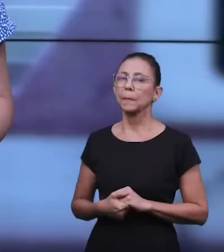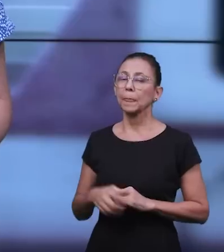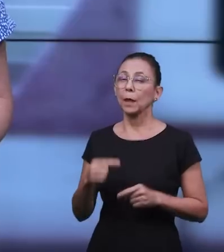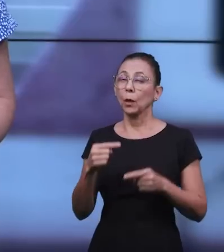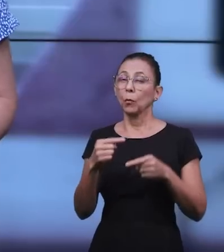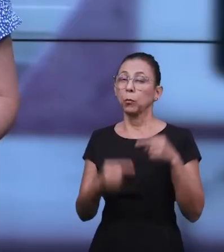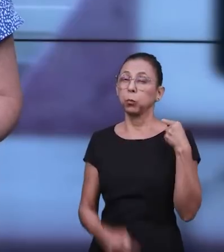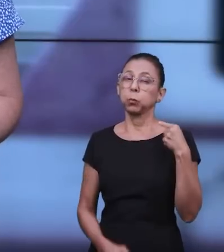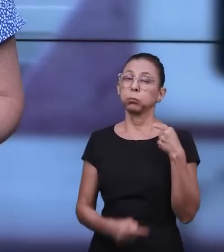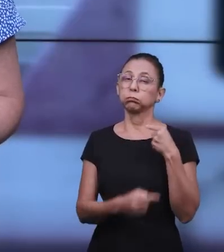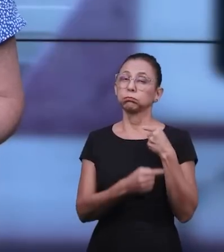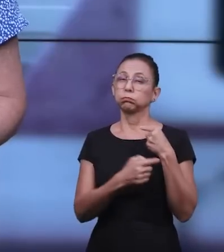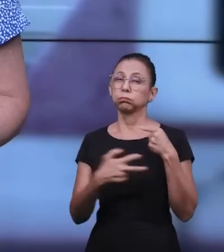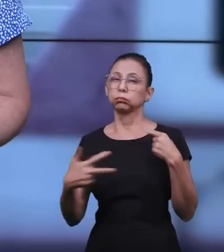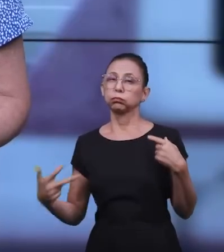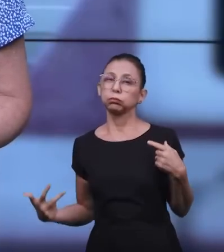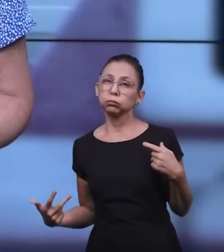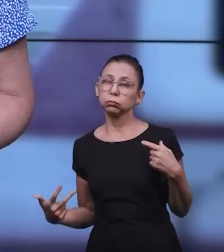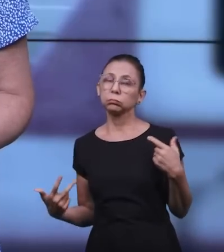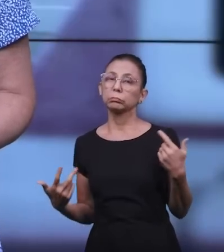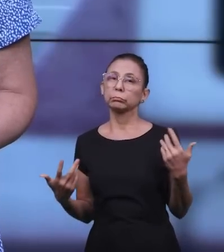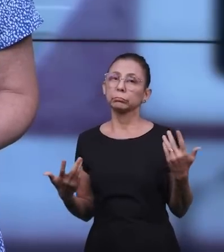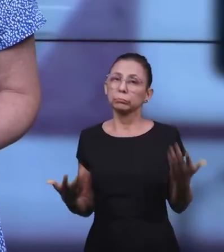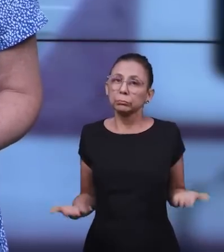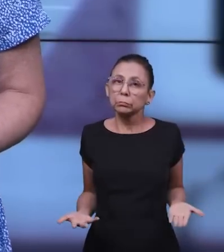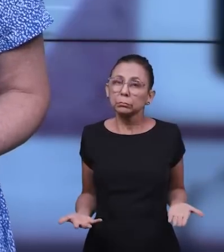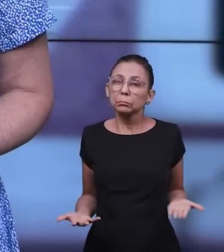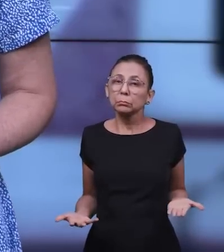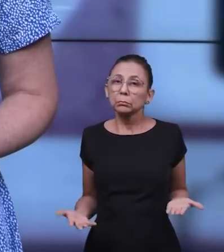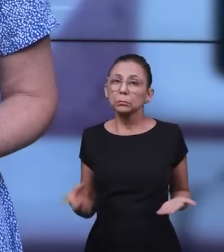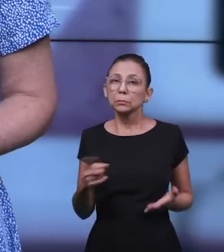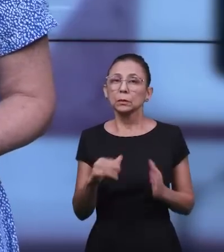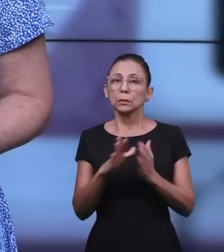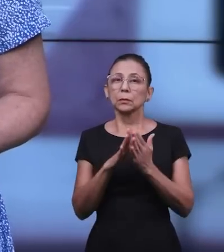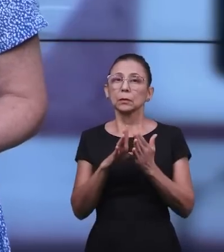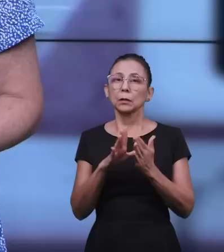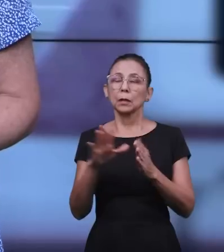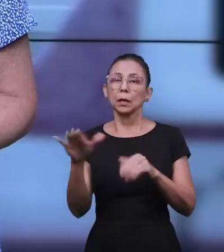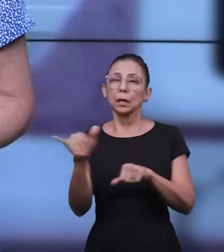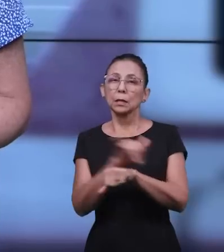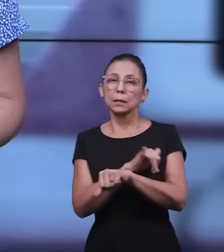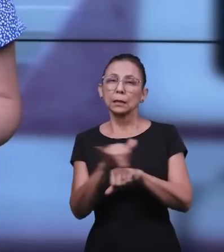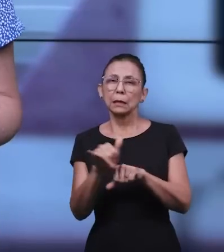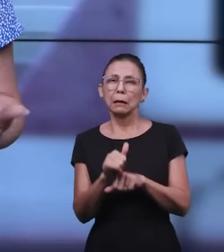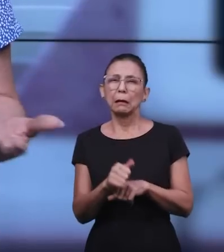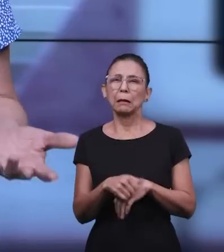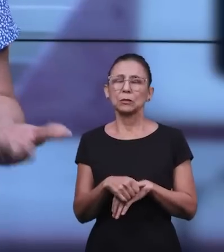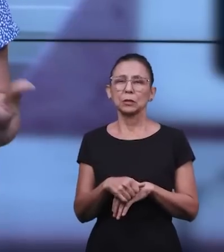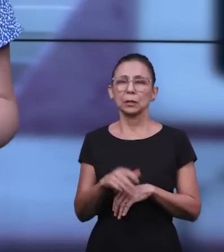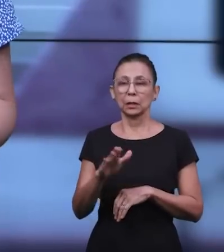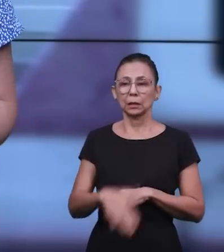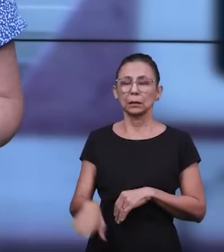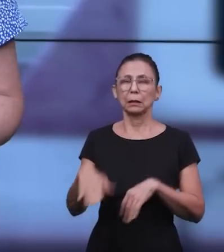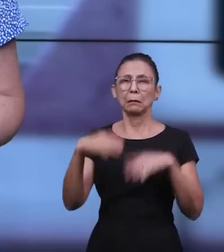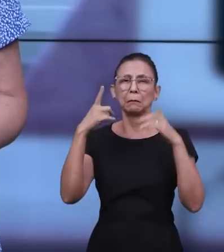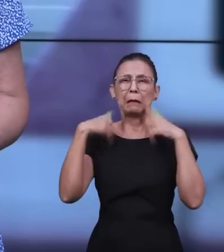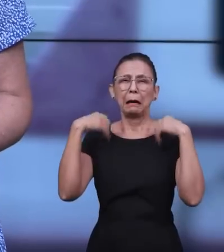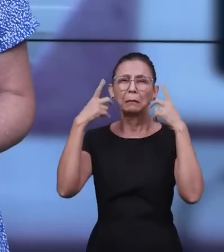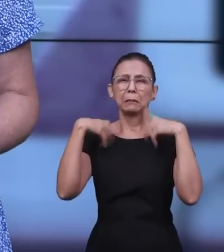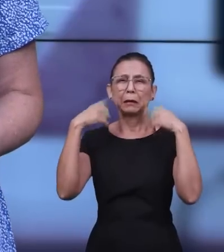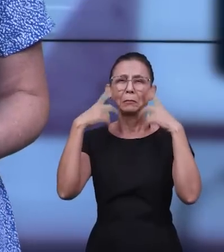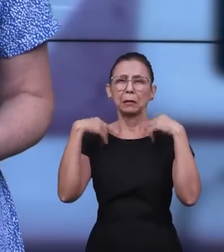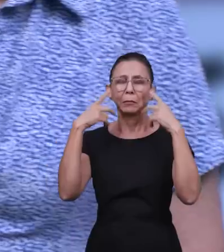são inúmeros, dentre eles a birra, estratégia usada pela criança para fazer com que seus desejos